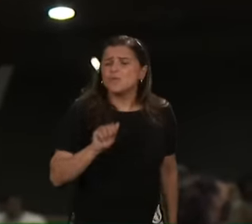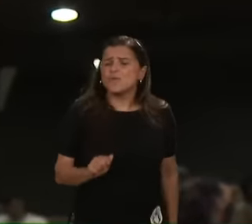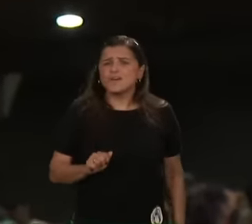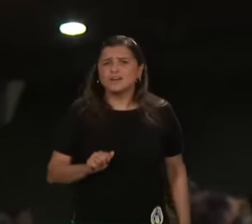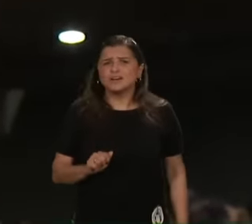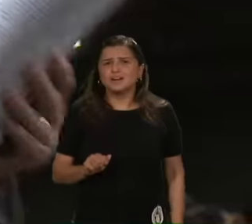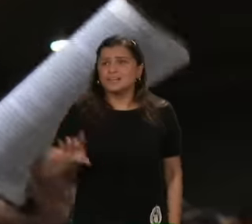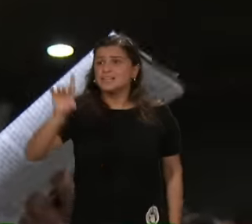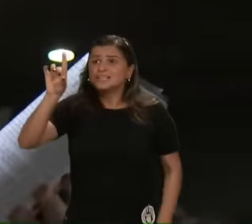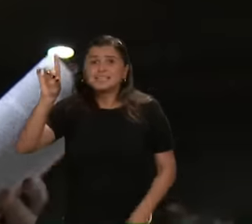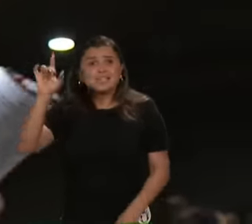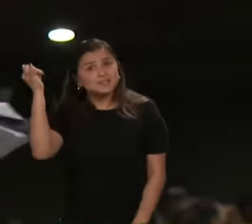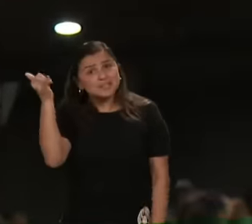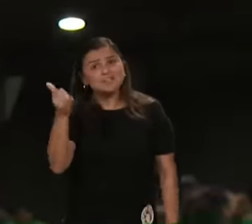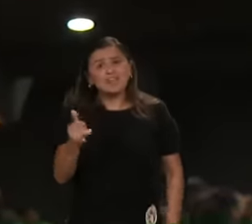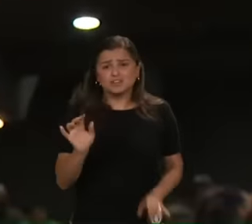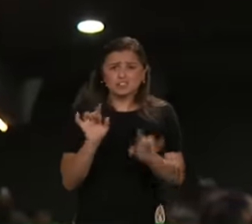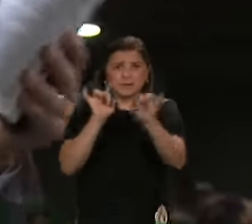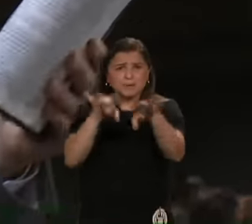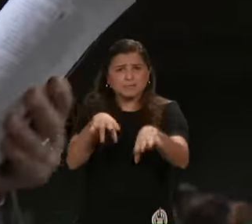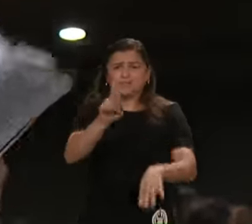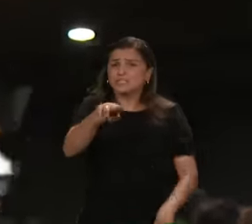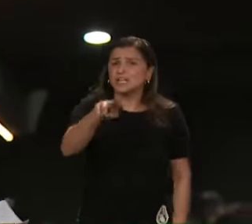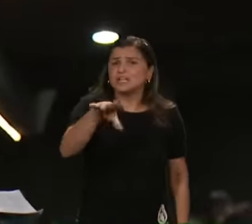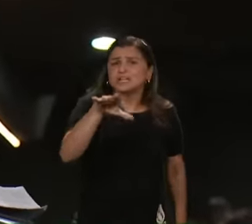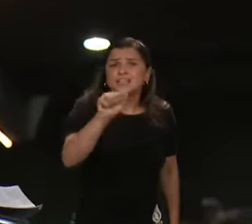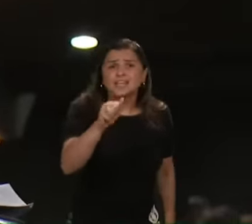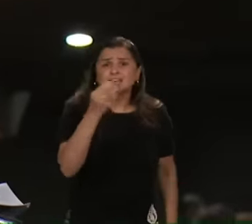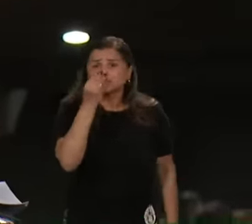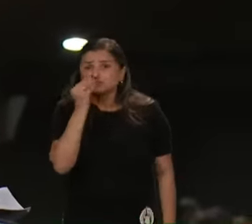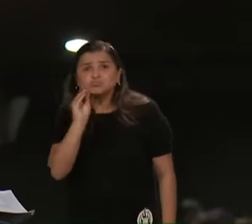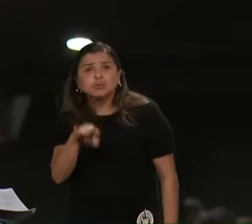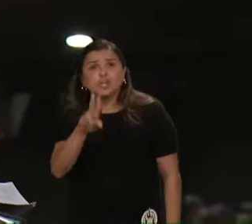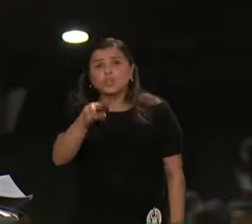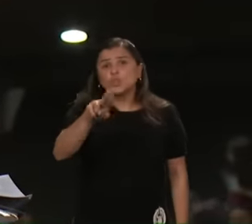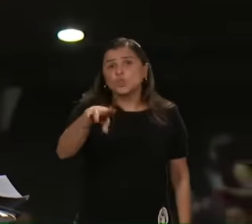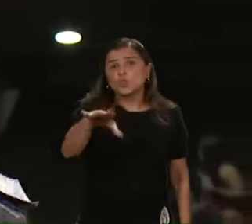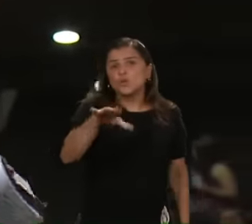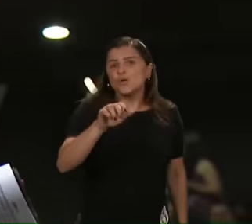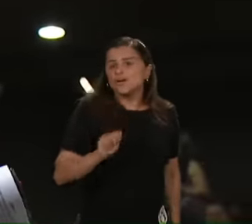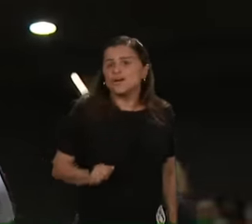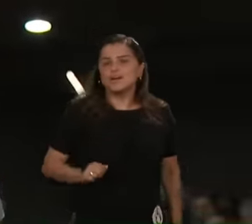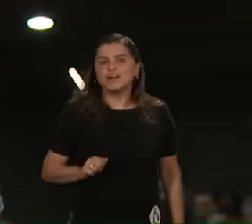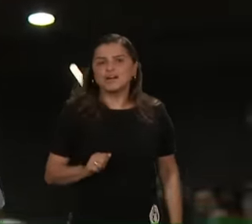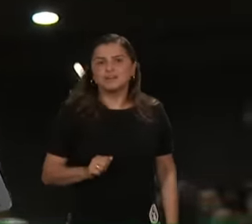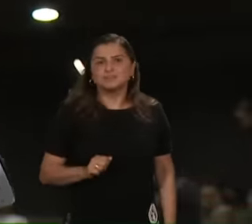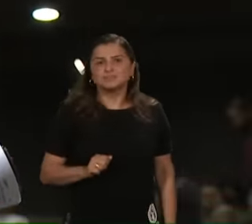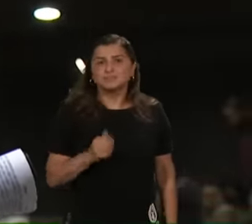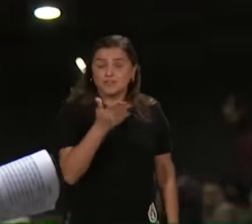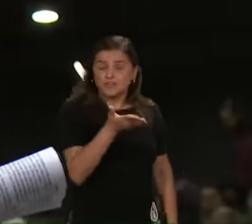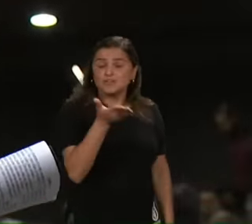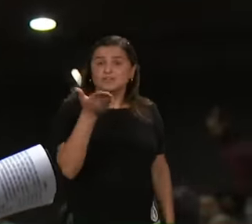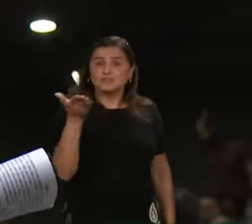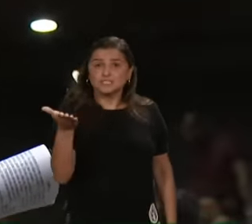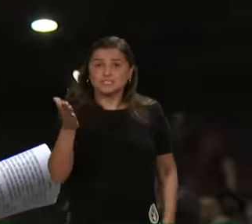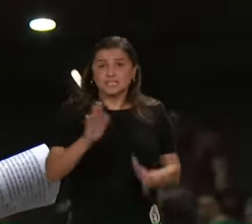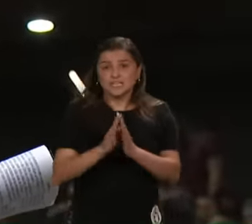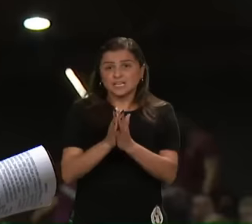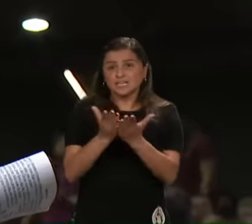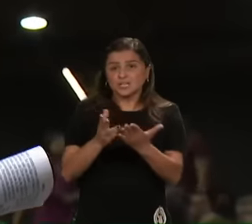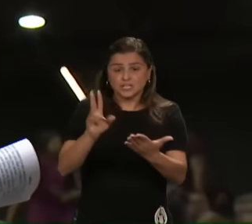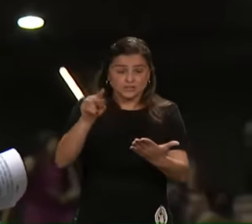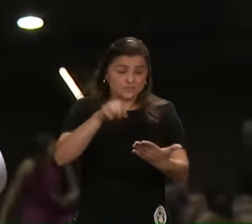dEle, Ele diz, eu nunca te deixarei, eu nunca te abandonarei. Mas você, olha lá na parábola